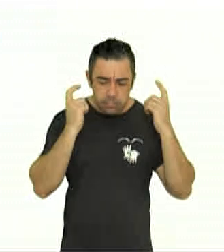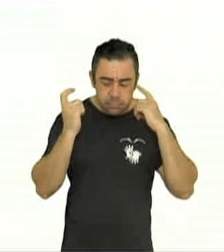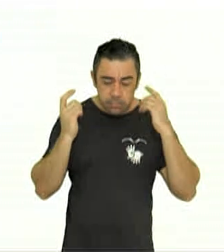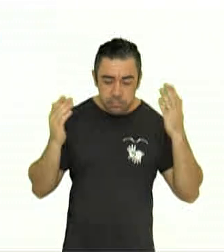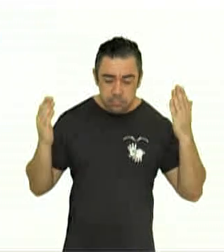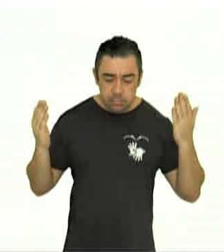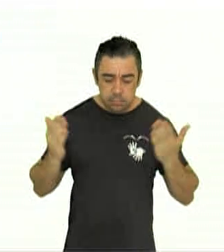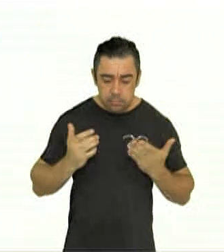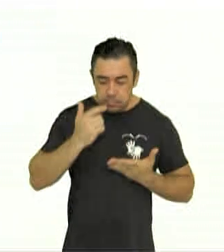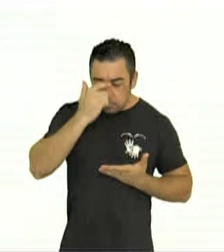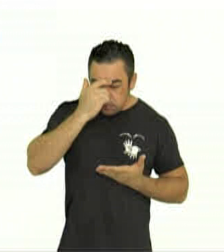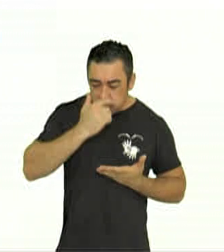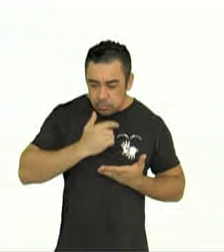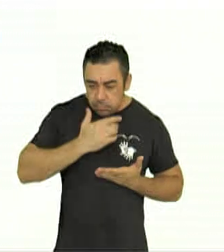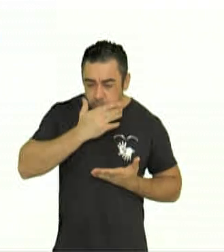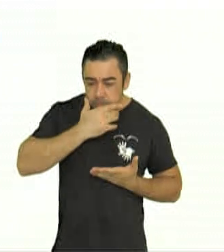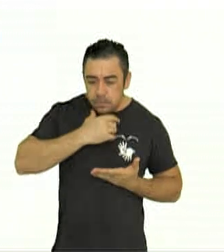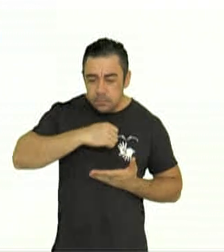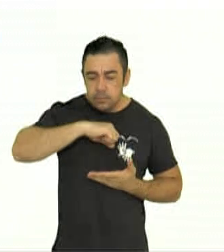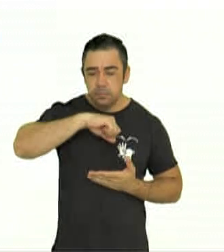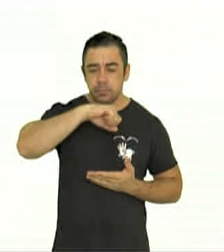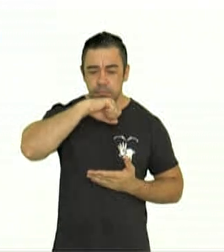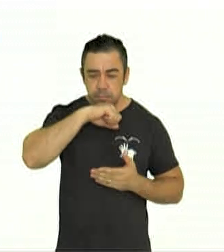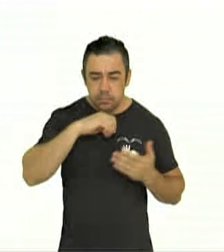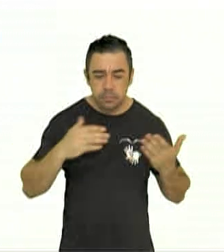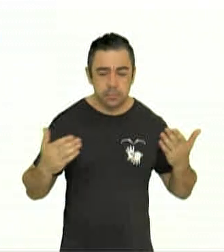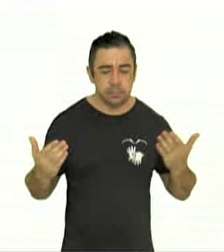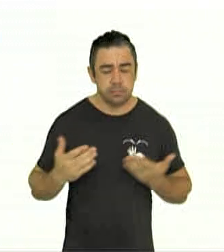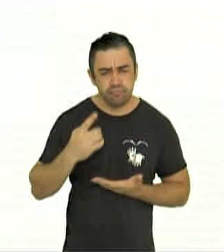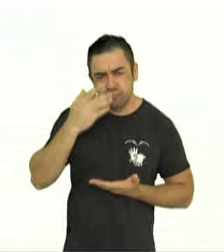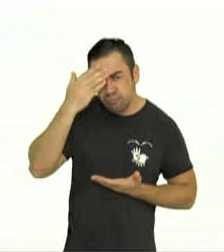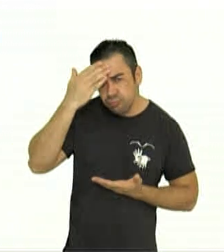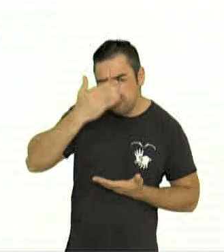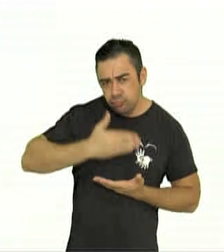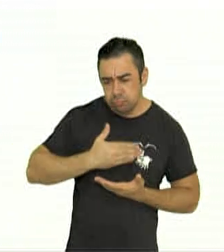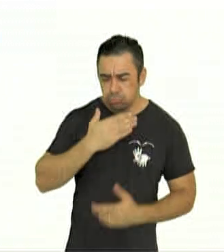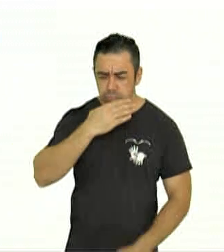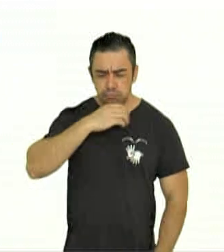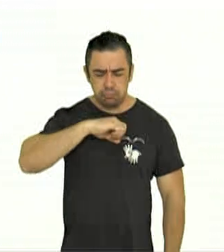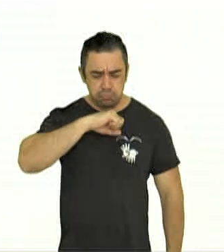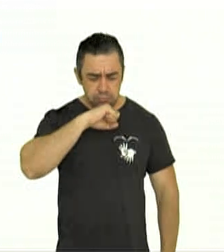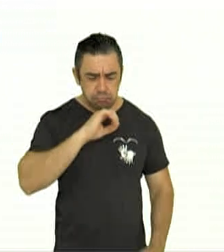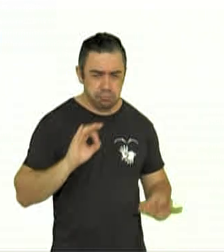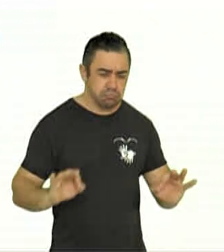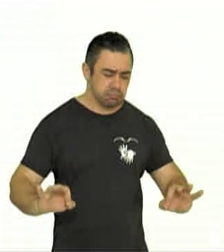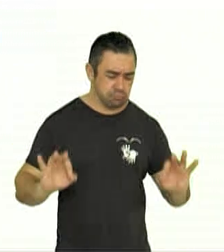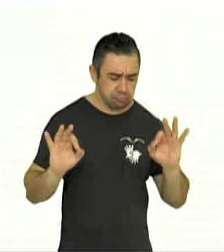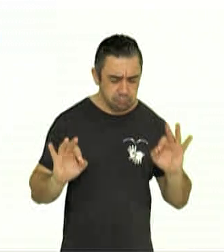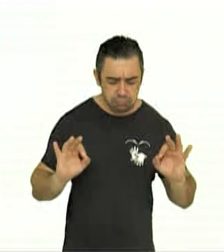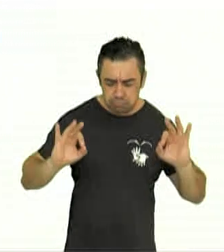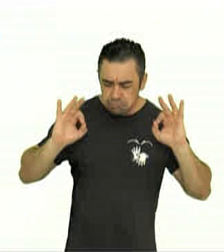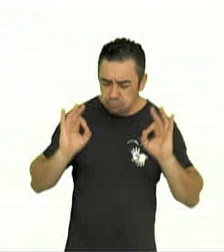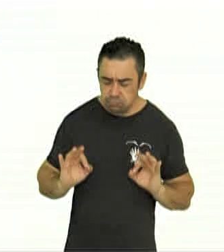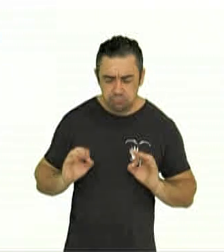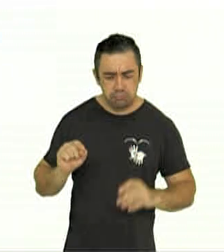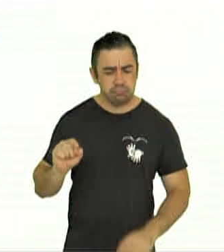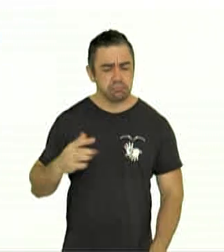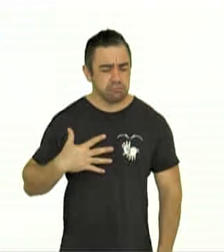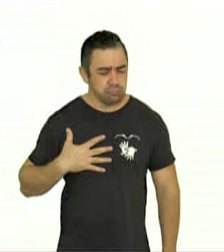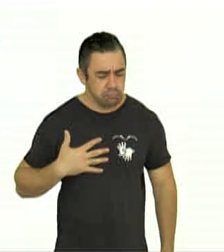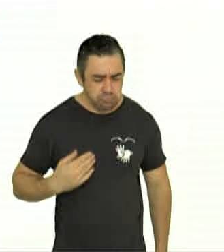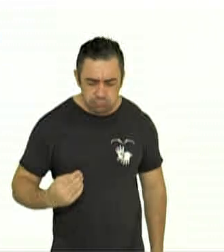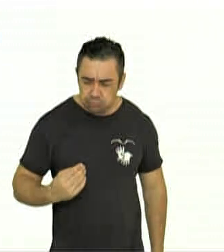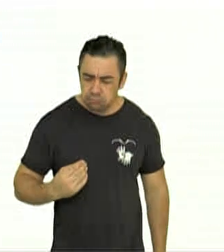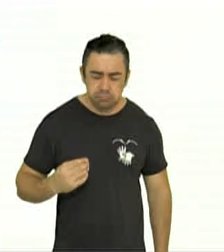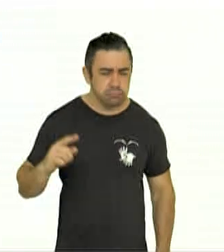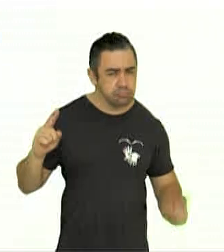pai, o que sempre dignifica a biografia. Será um pai excelente, ele tem certeza, fará de seu filho a arena de